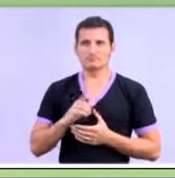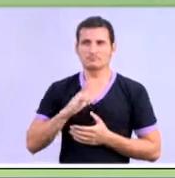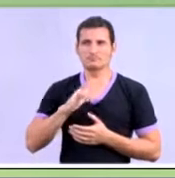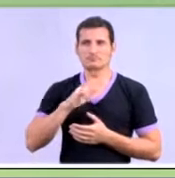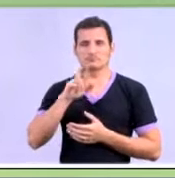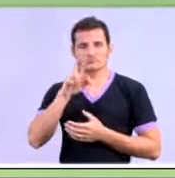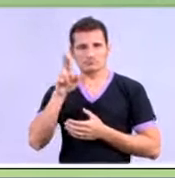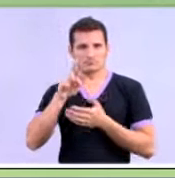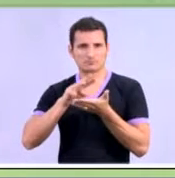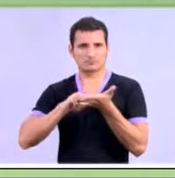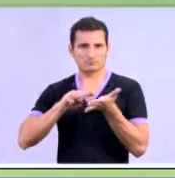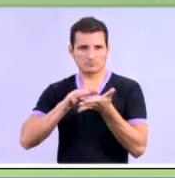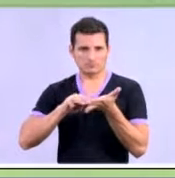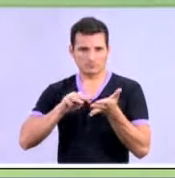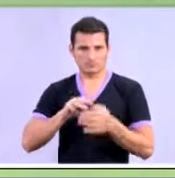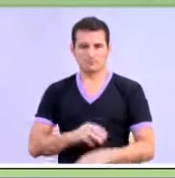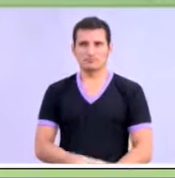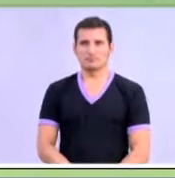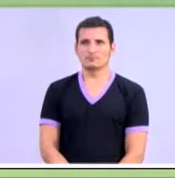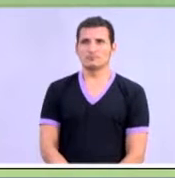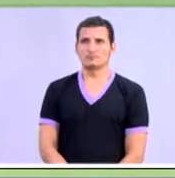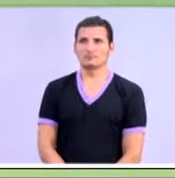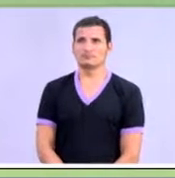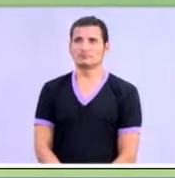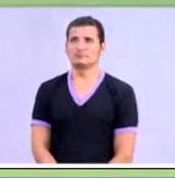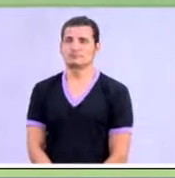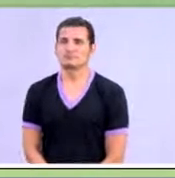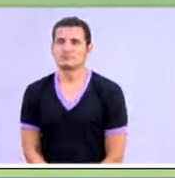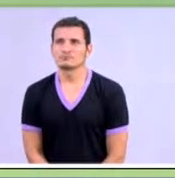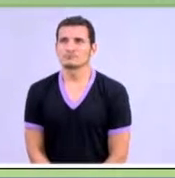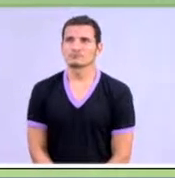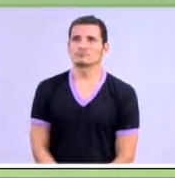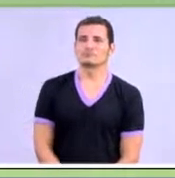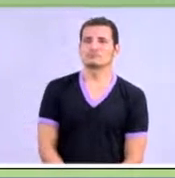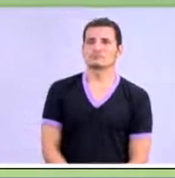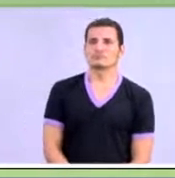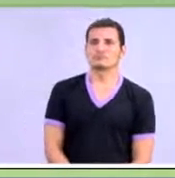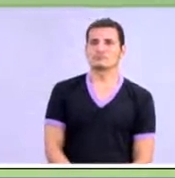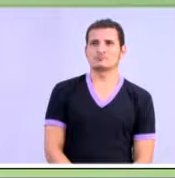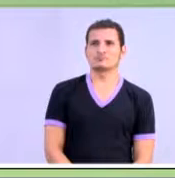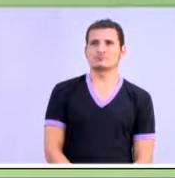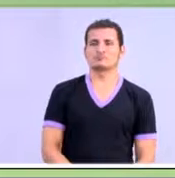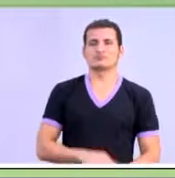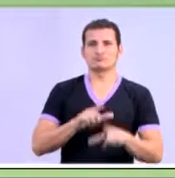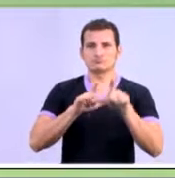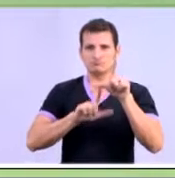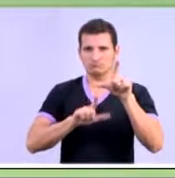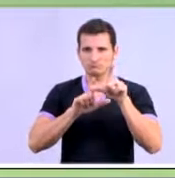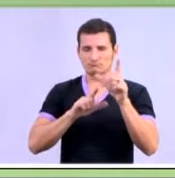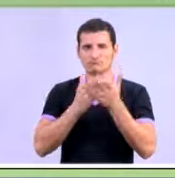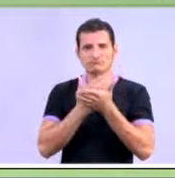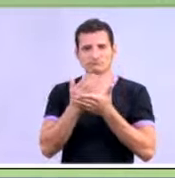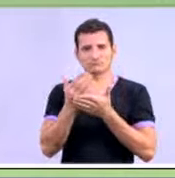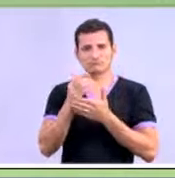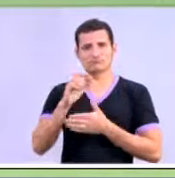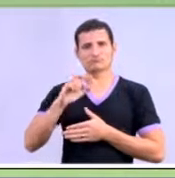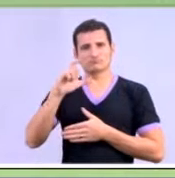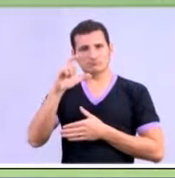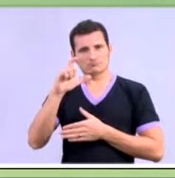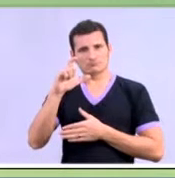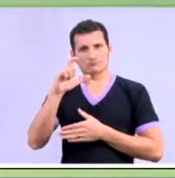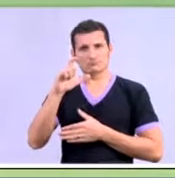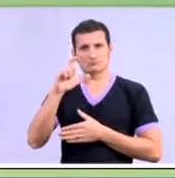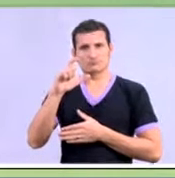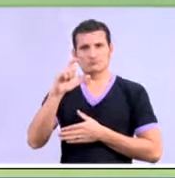método. A nomenclatura, no Java especificamente, ela inicia com letra minúscula, mas para cada